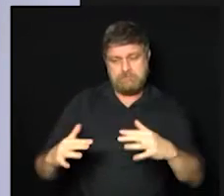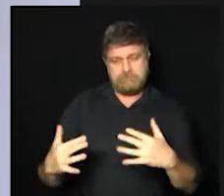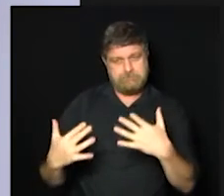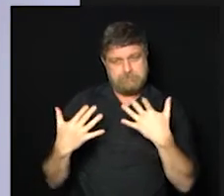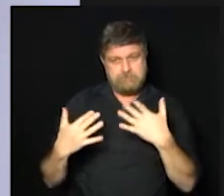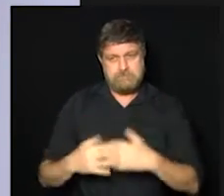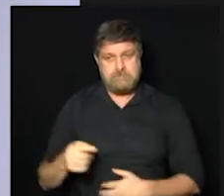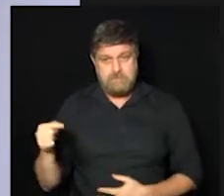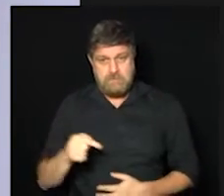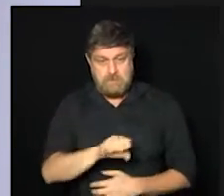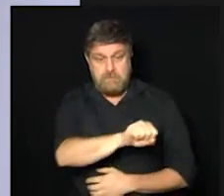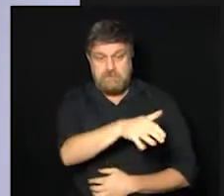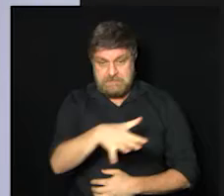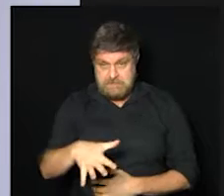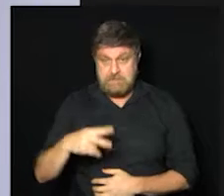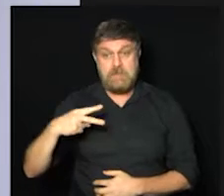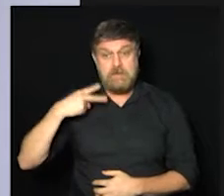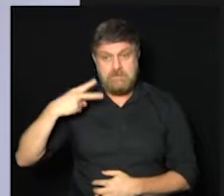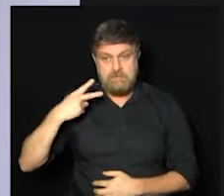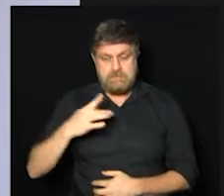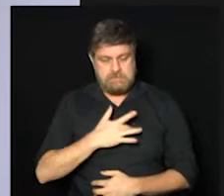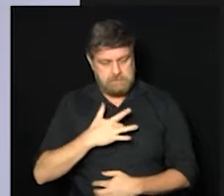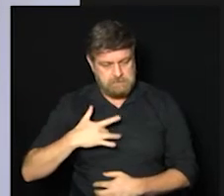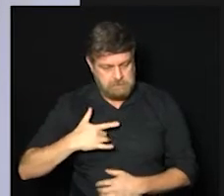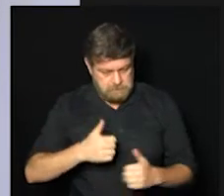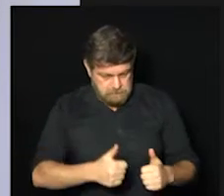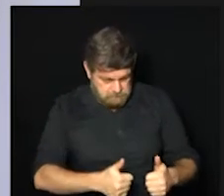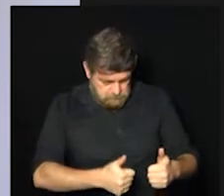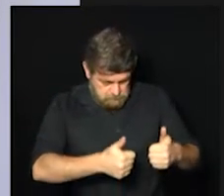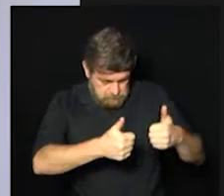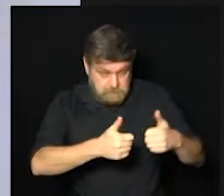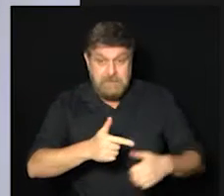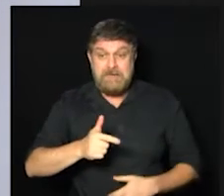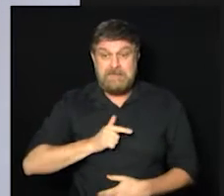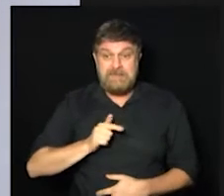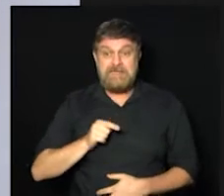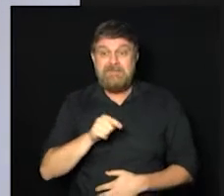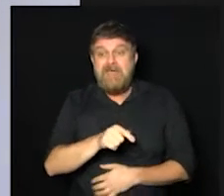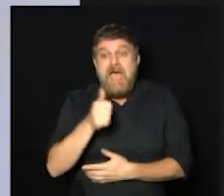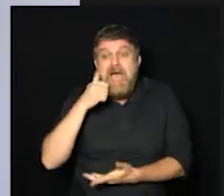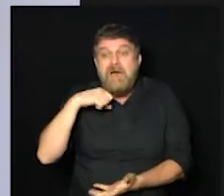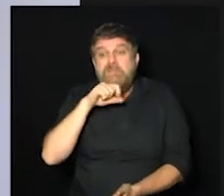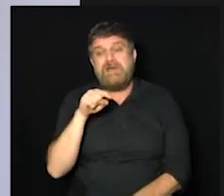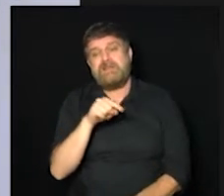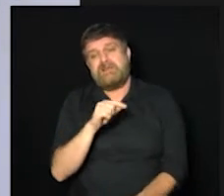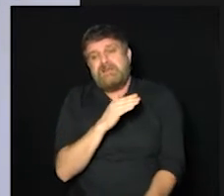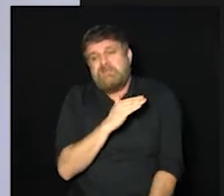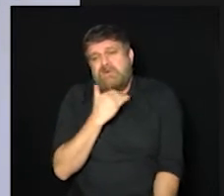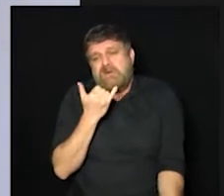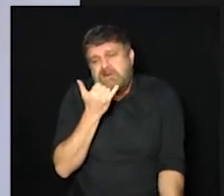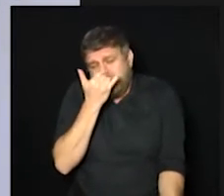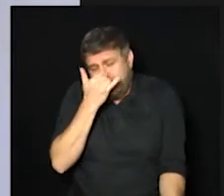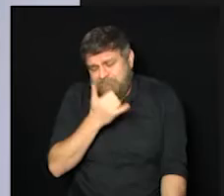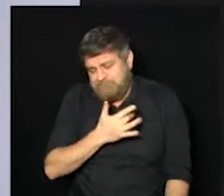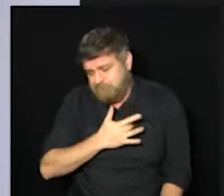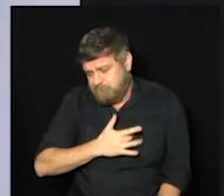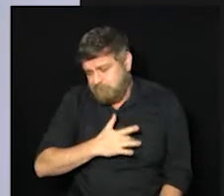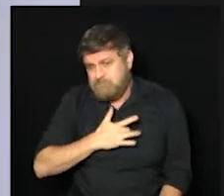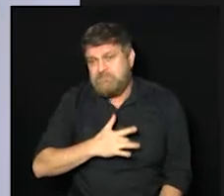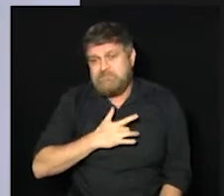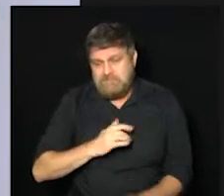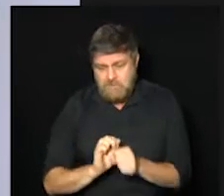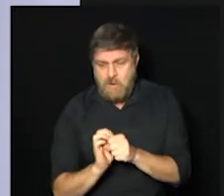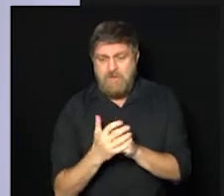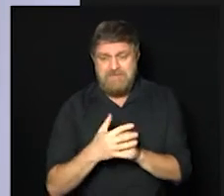Ele se recupera bem. A gente teve, inclusive, na semana passada, o anúncio da morte da mãe do vereador Cidão Santos também, devido à